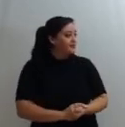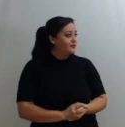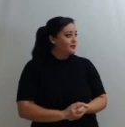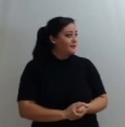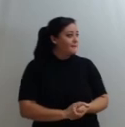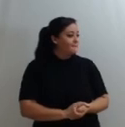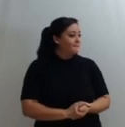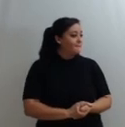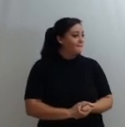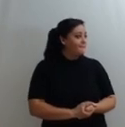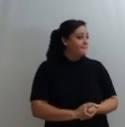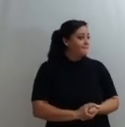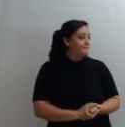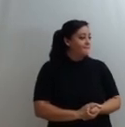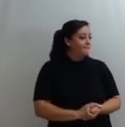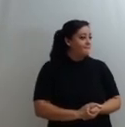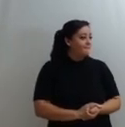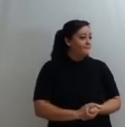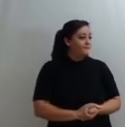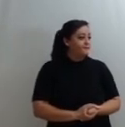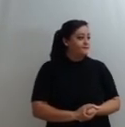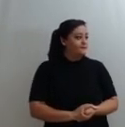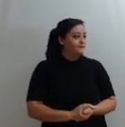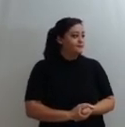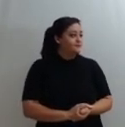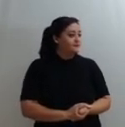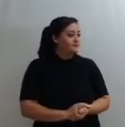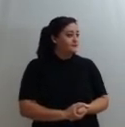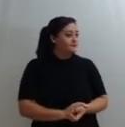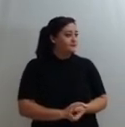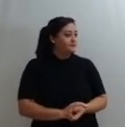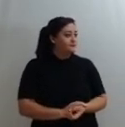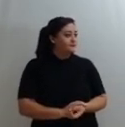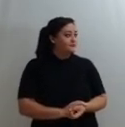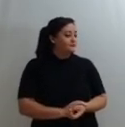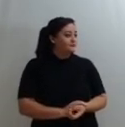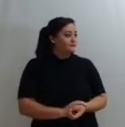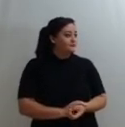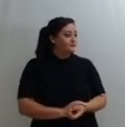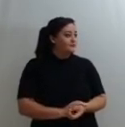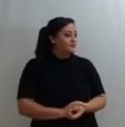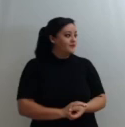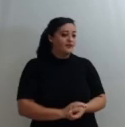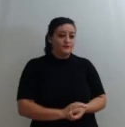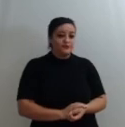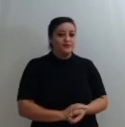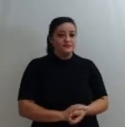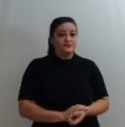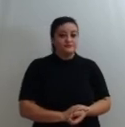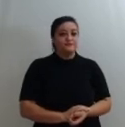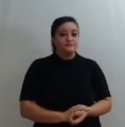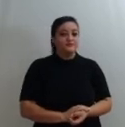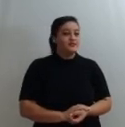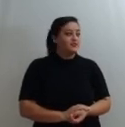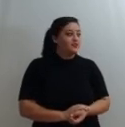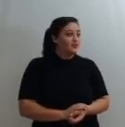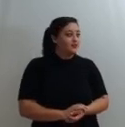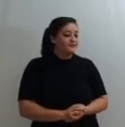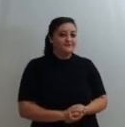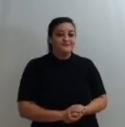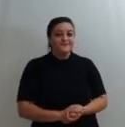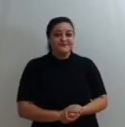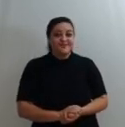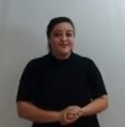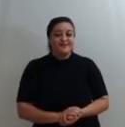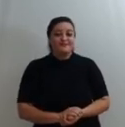da possibilidade de negação da minorante do tráfico eventual